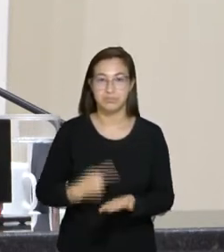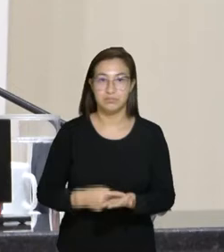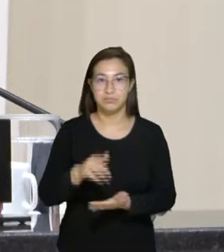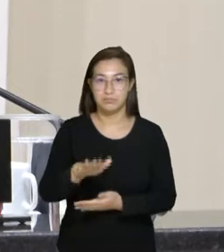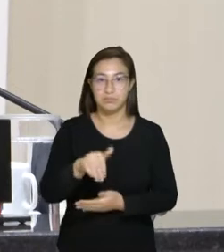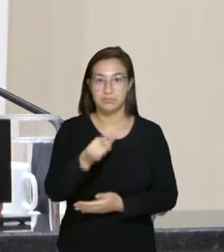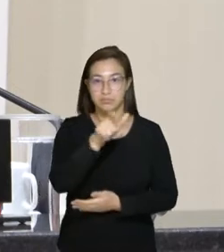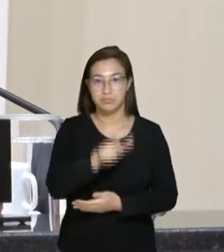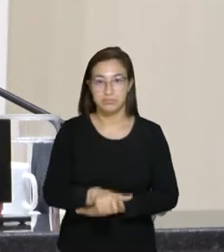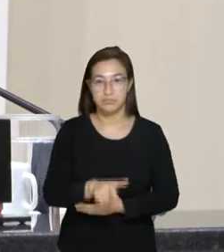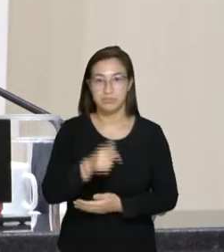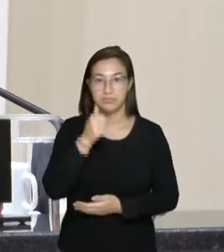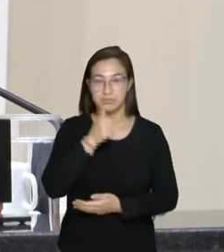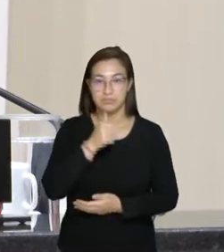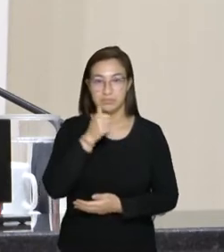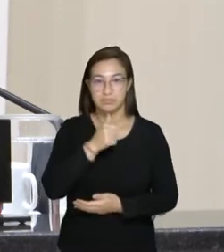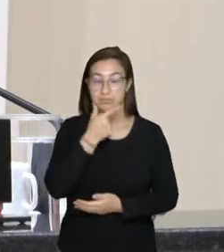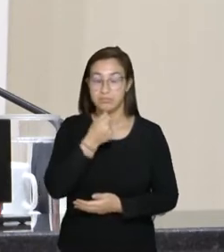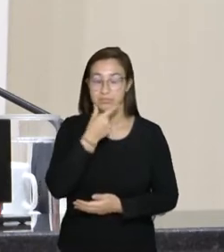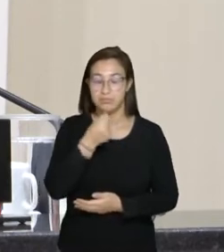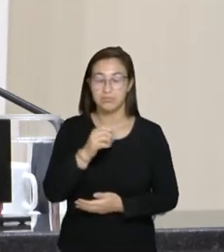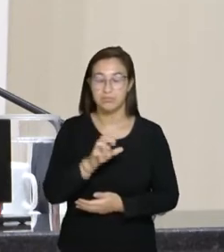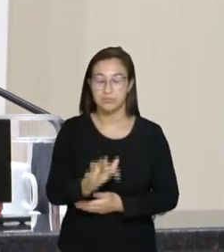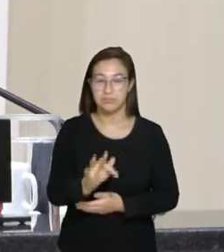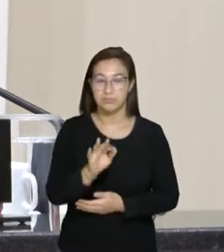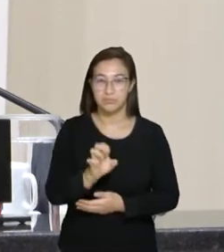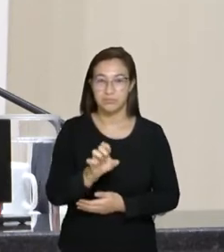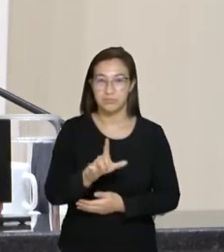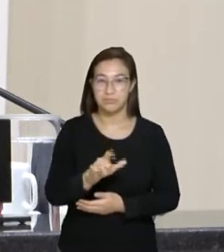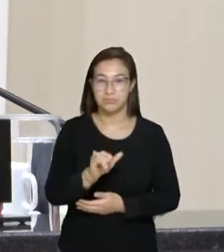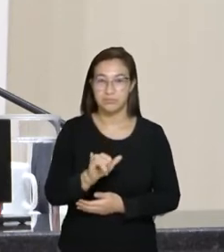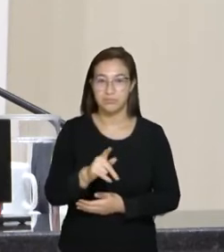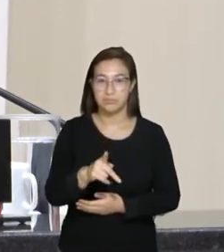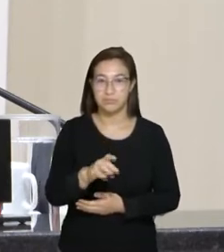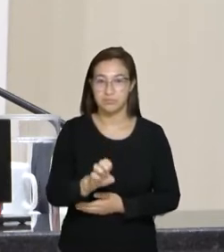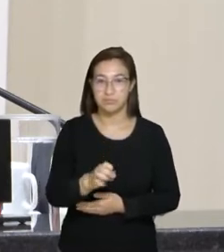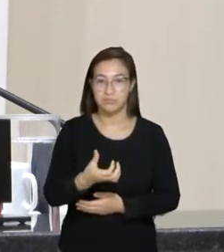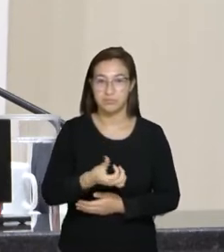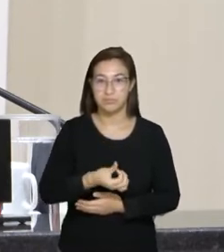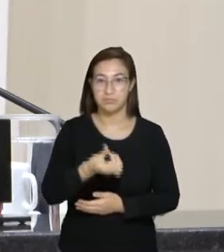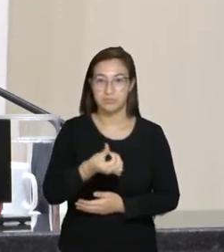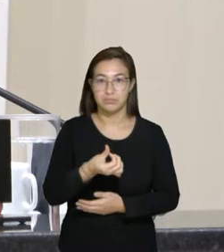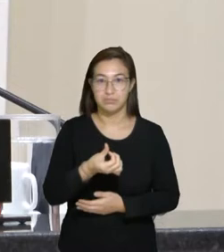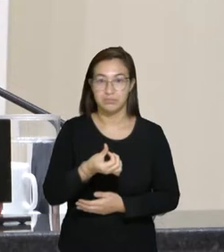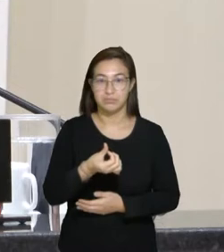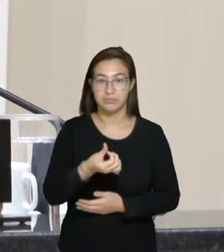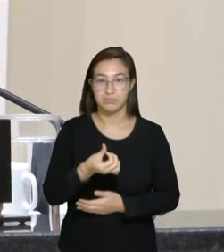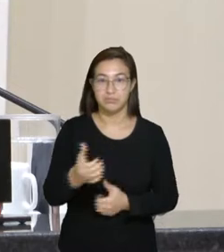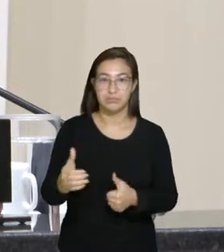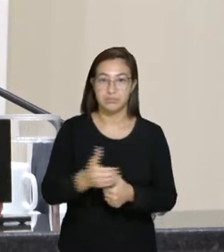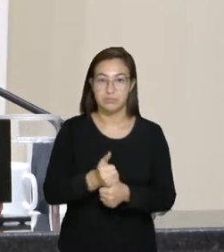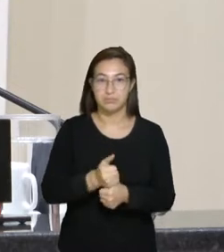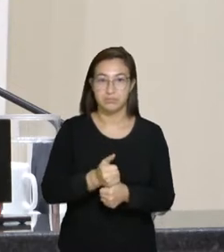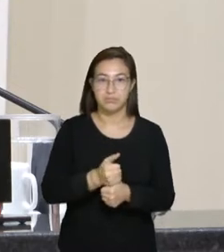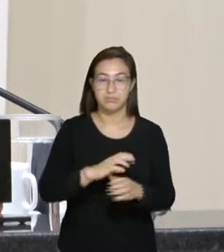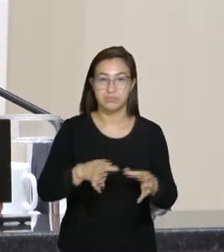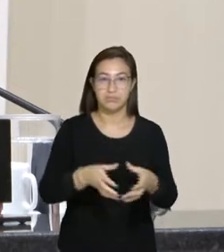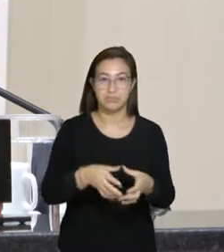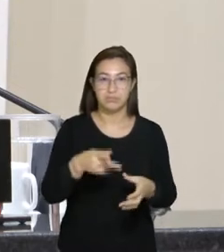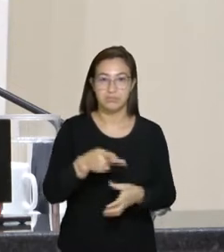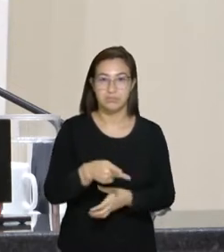cidadão Felipe Luiz Colasso, sexto suplente da coligação